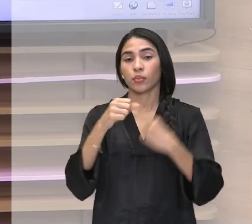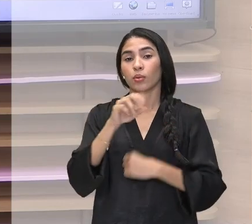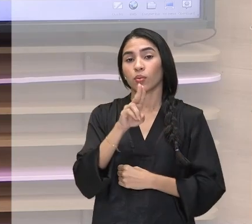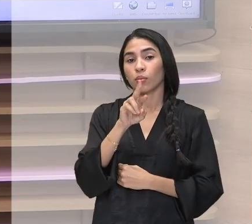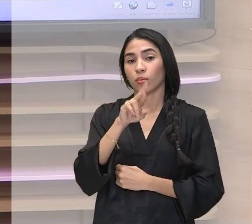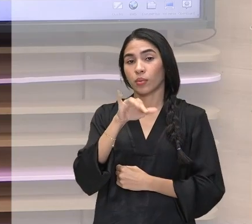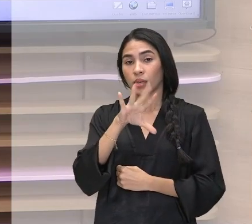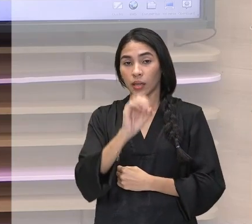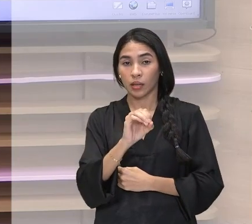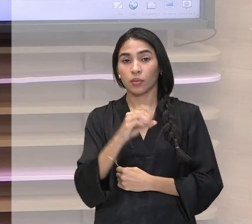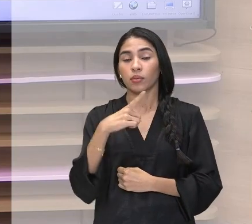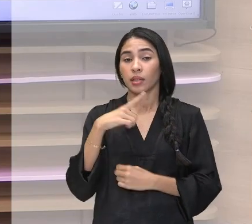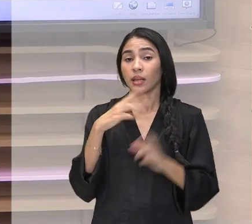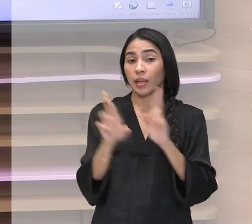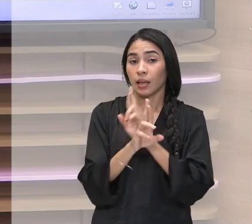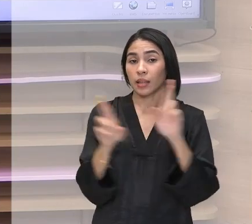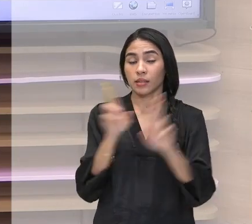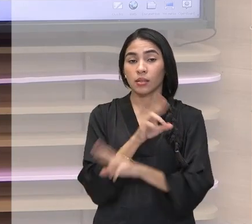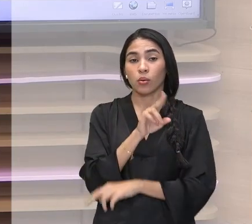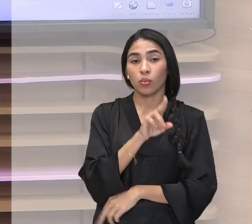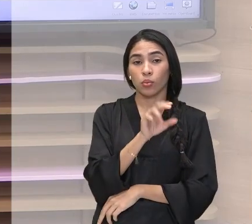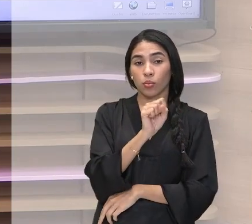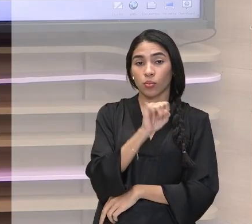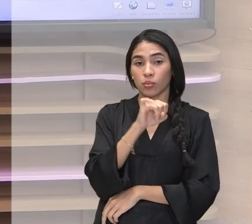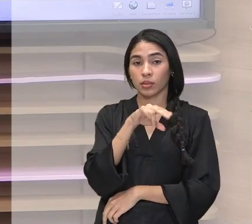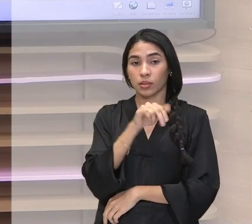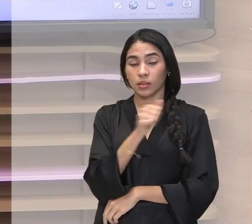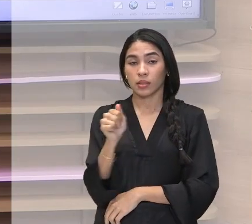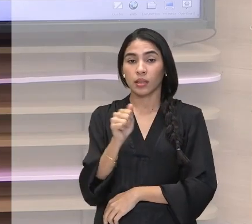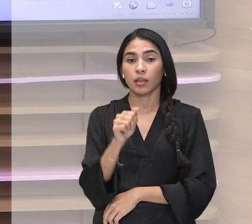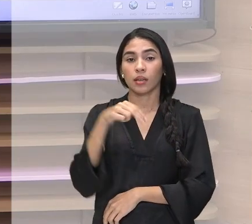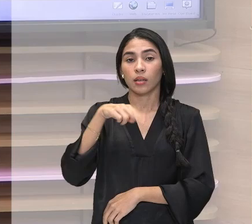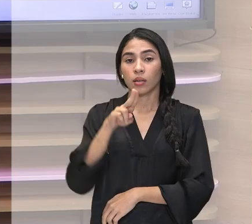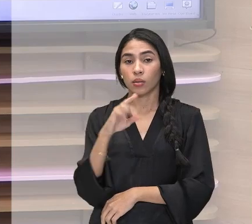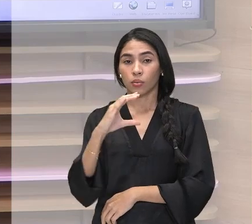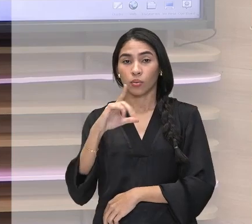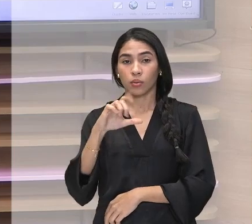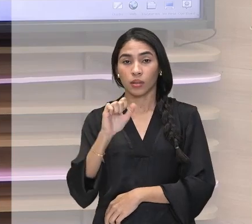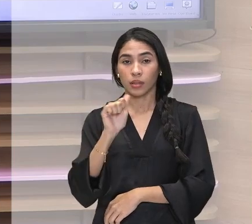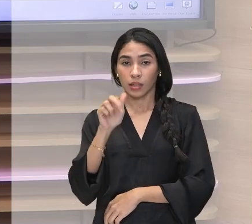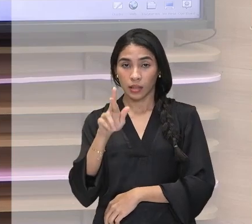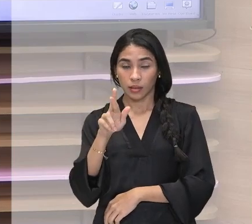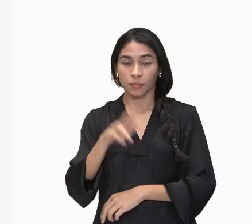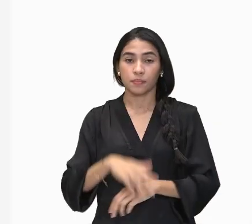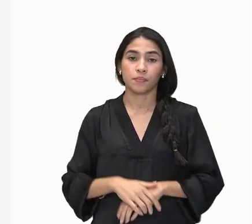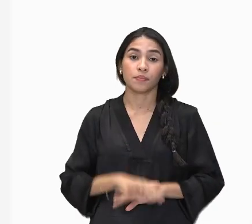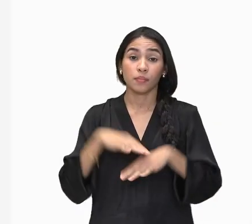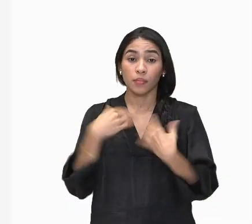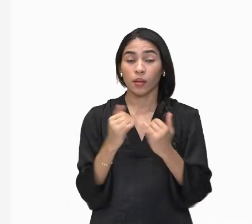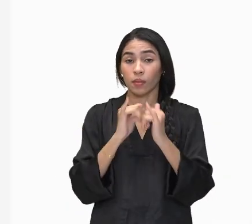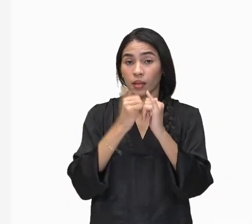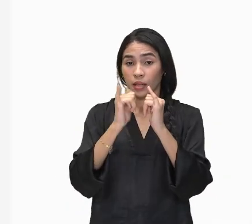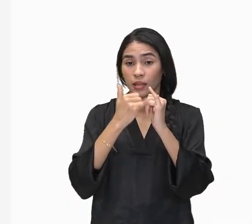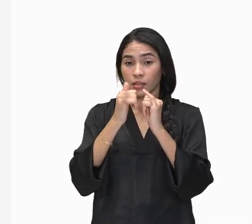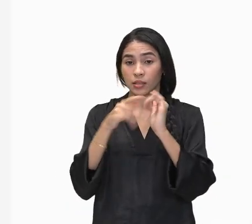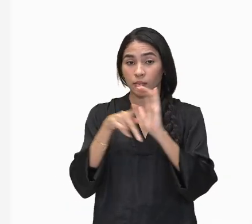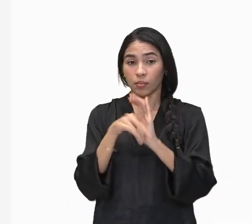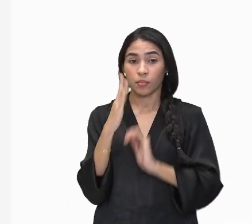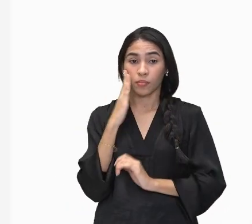usina nuclear. Né? Então, a gente vai observar aí que essa energia produzida nas